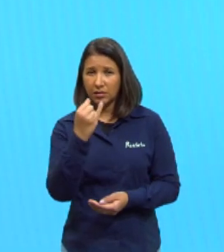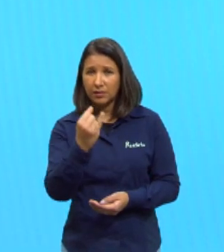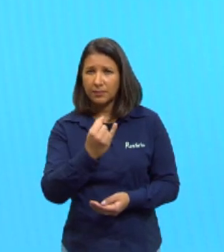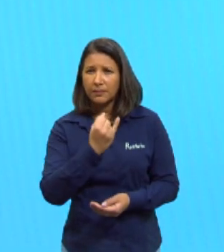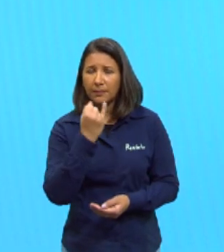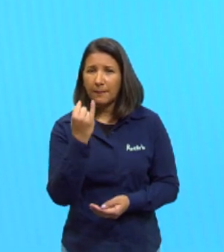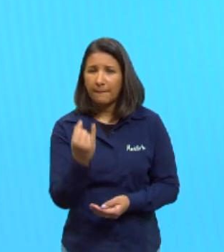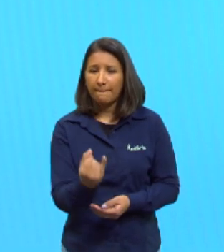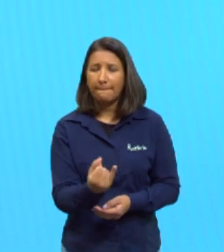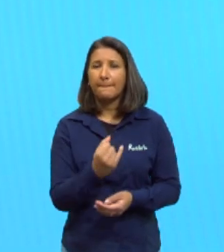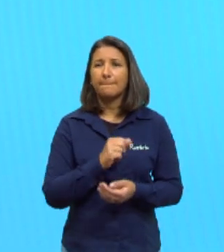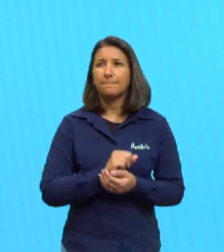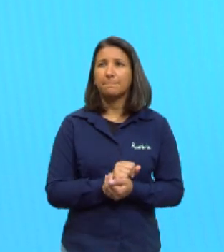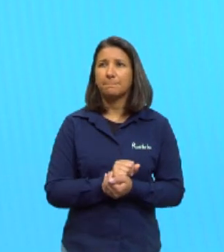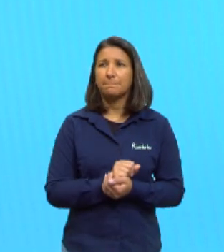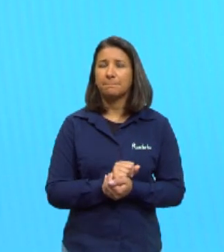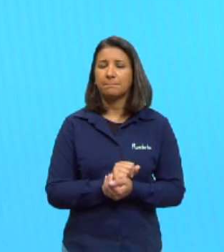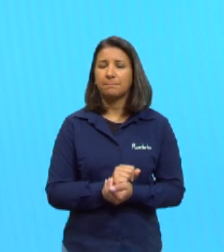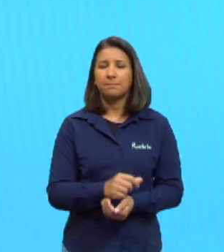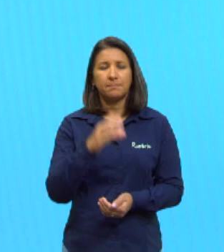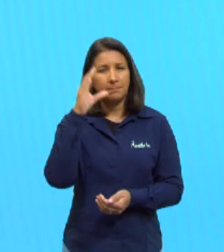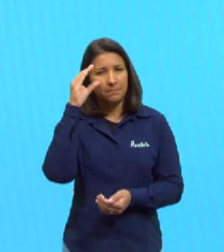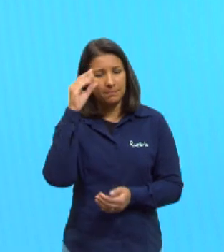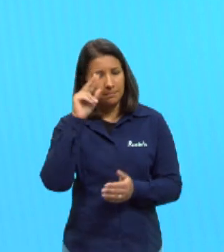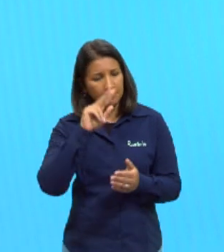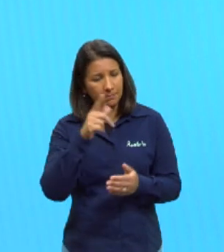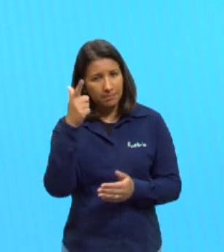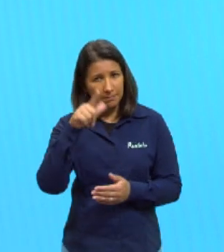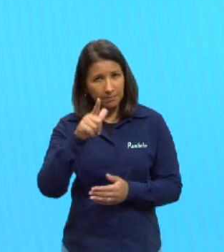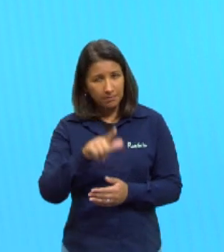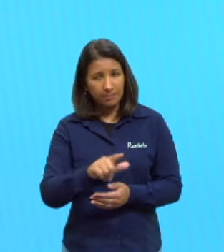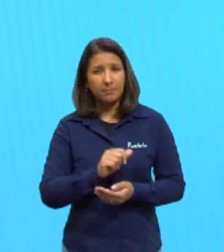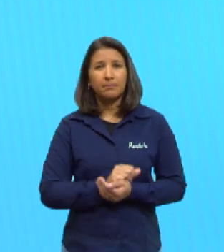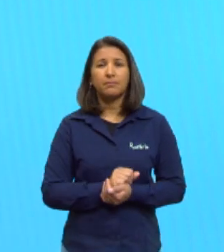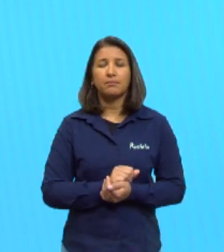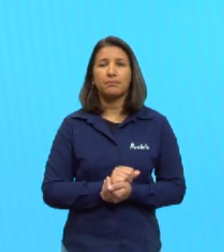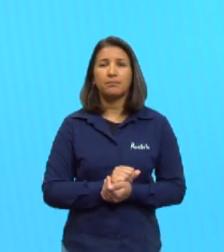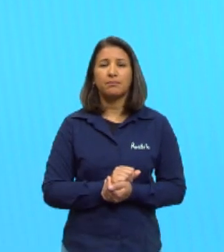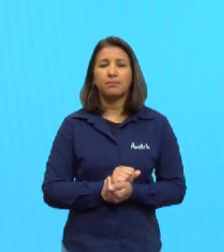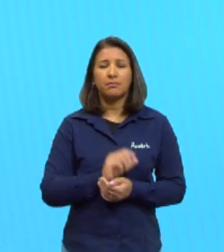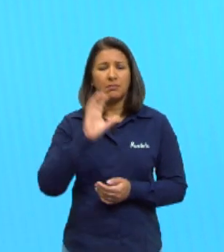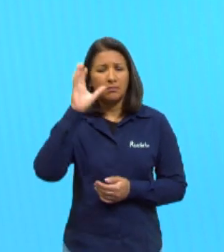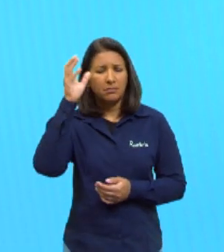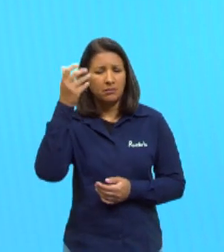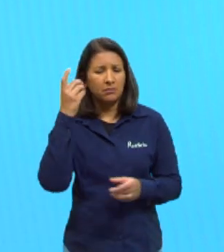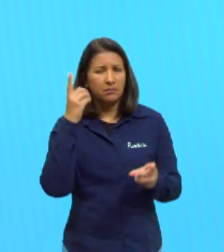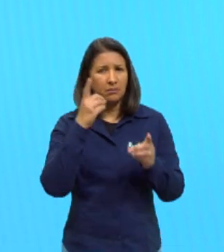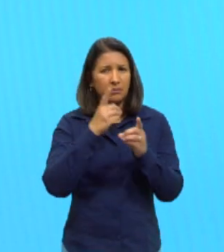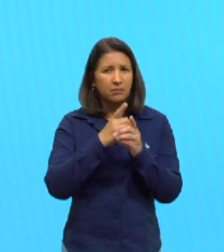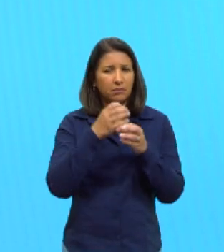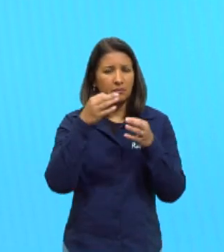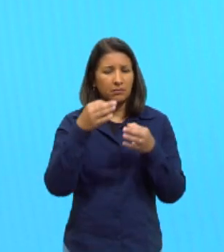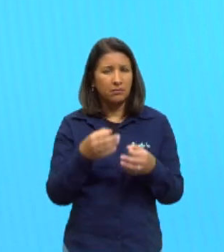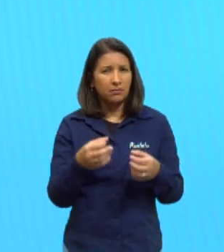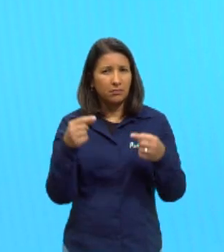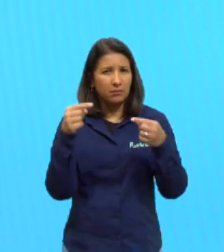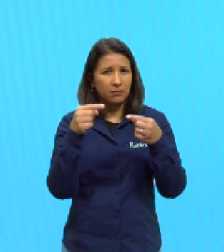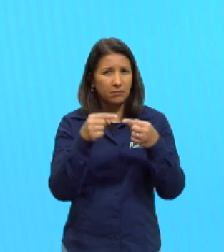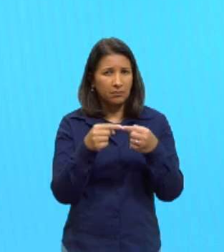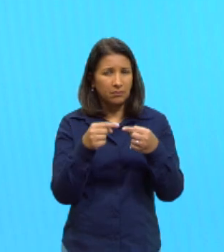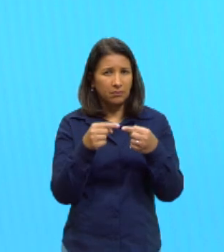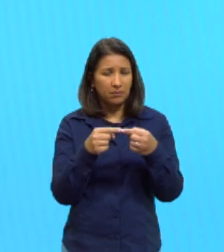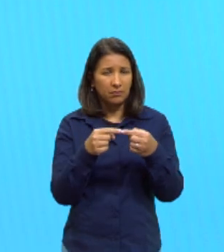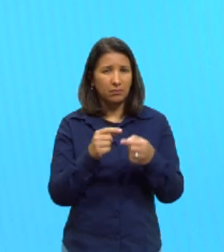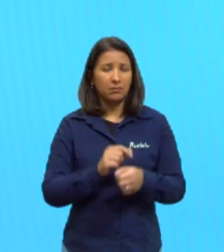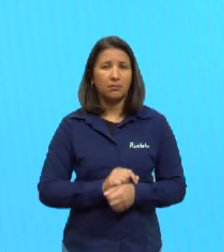importante, que é a etapa de verificar se a solução que eu encontrei, ela serve. Tá?